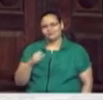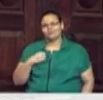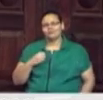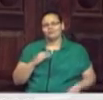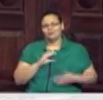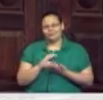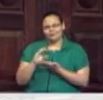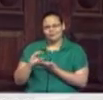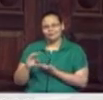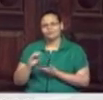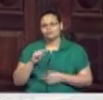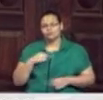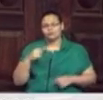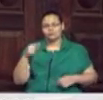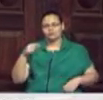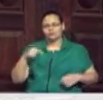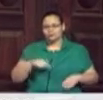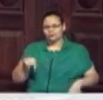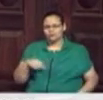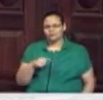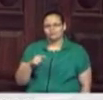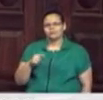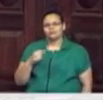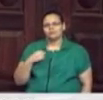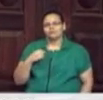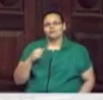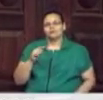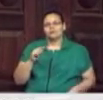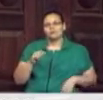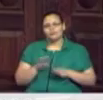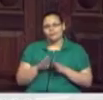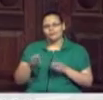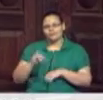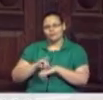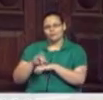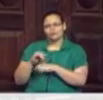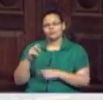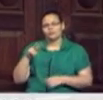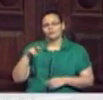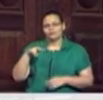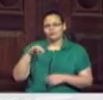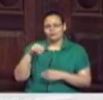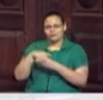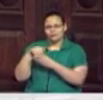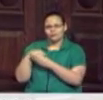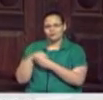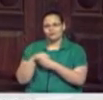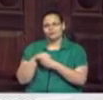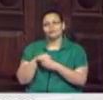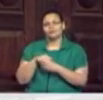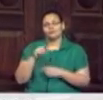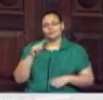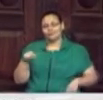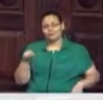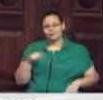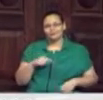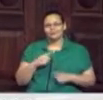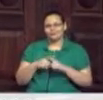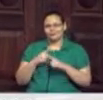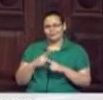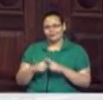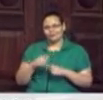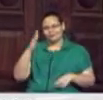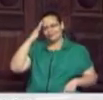Derrubaram, e a mesa fez questão de encaminhar bem rápido para não ter tempo de verificar o quórum, derrubaram porque sabem que é de